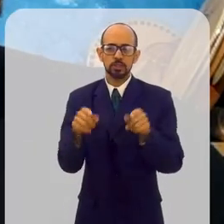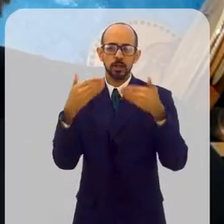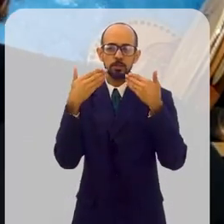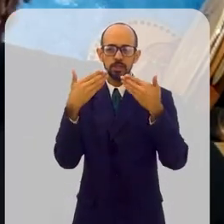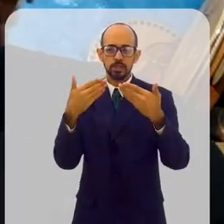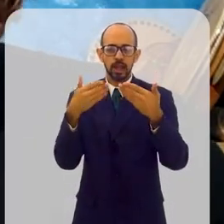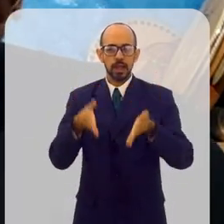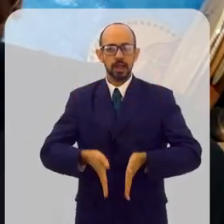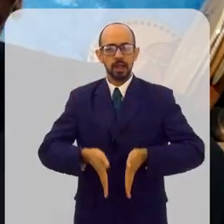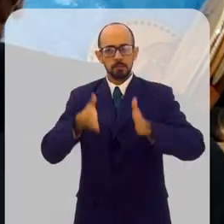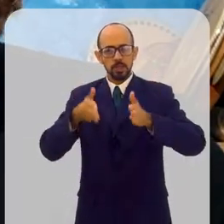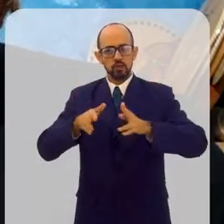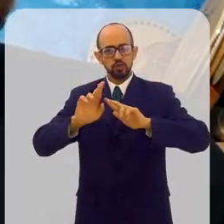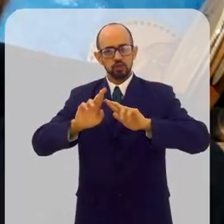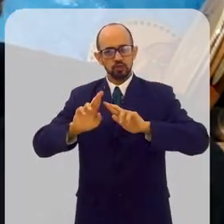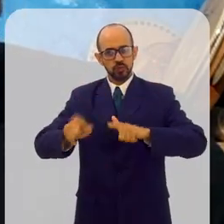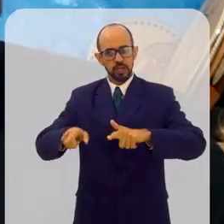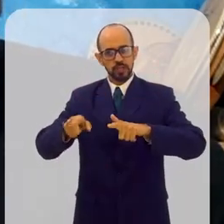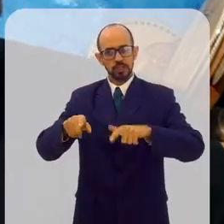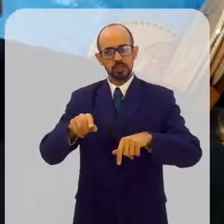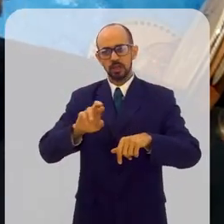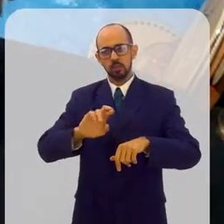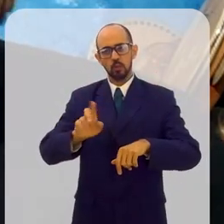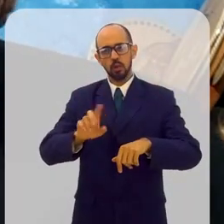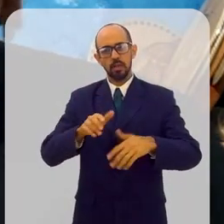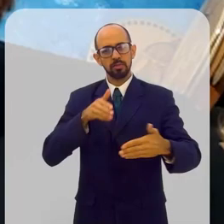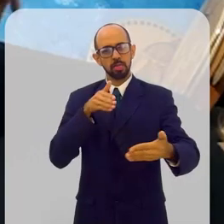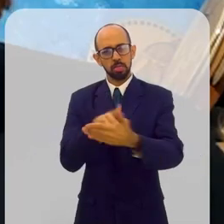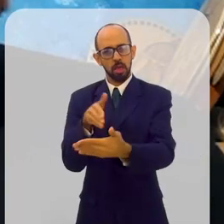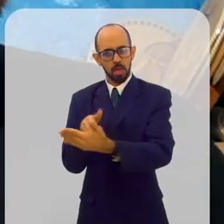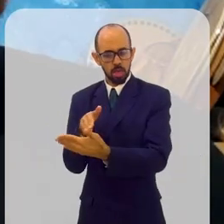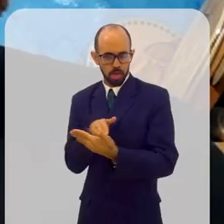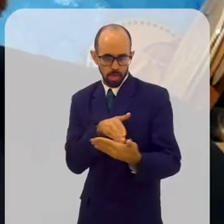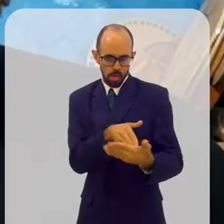né? Ou de apresentar caminhos que não necessariamente